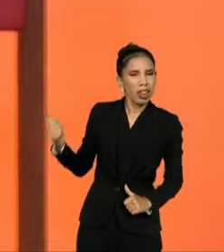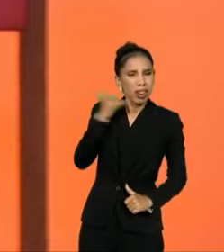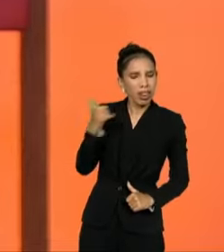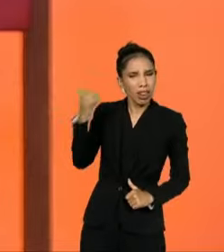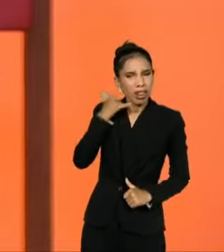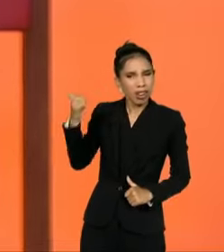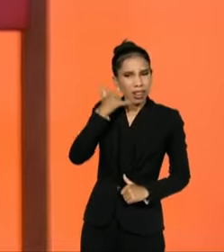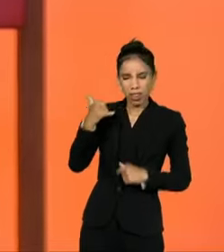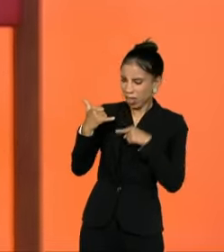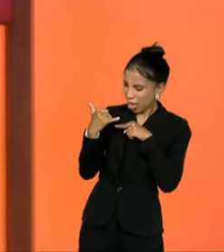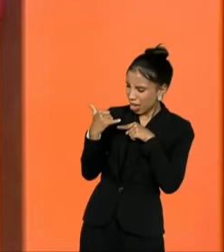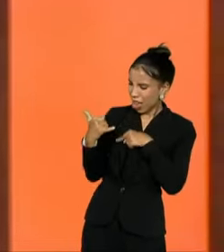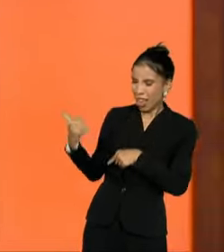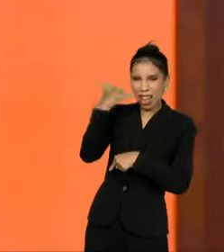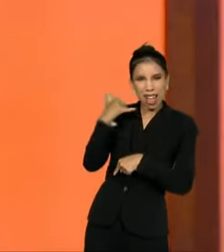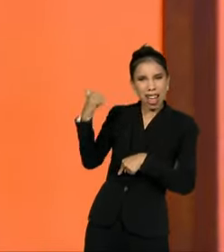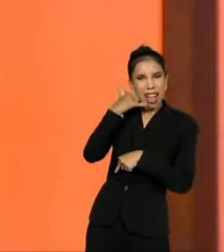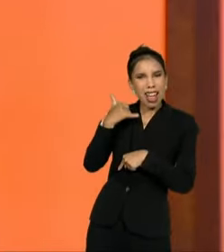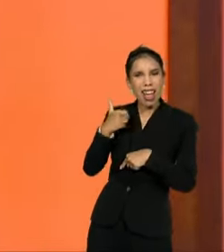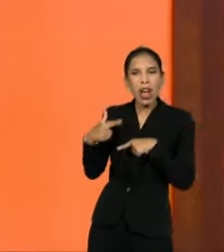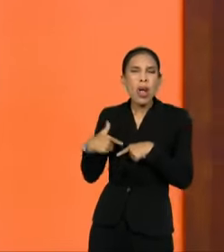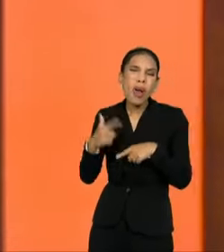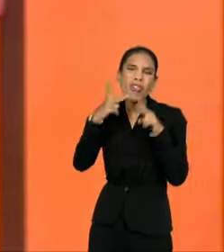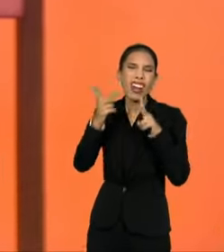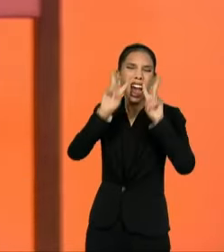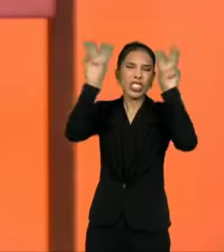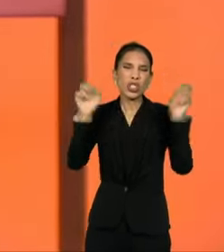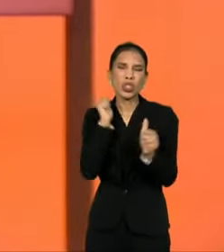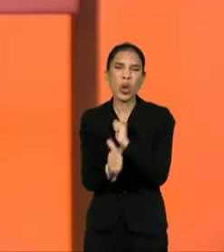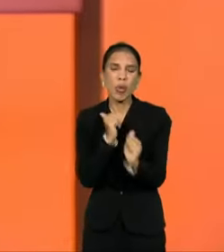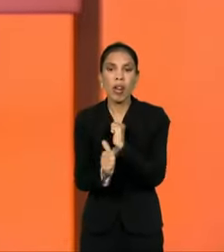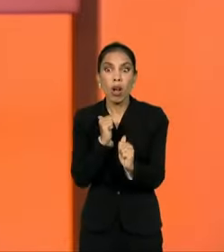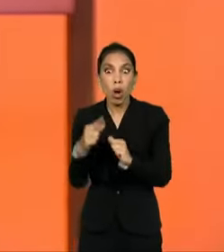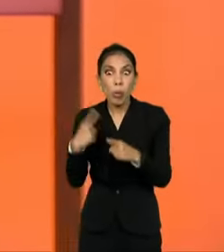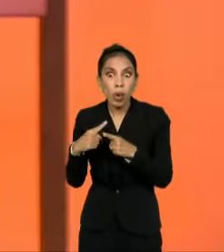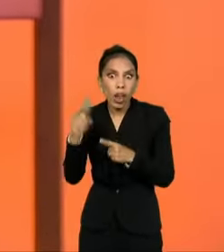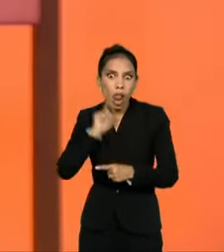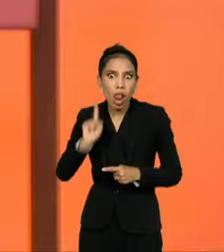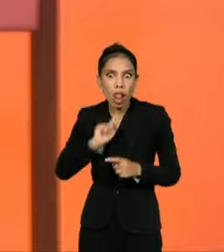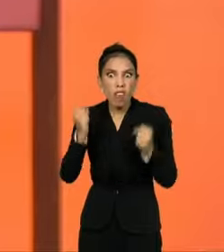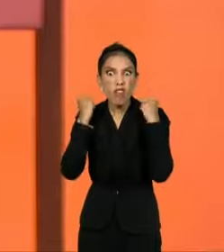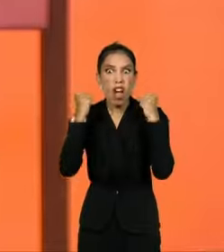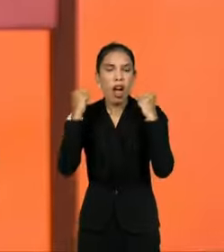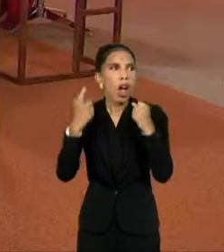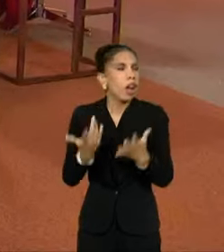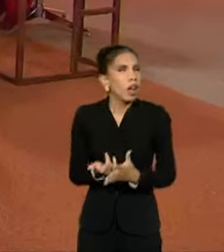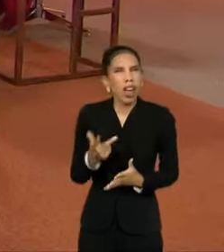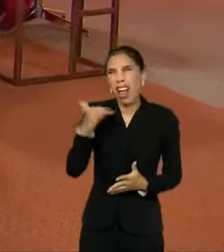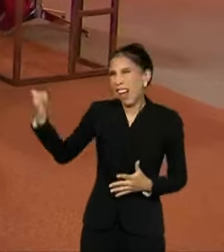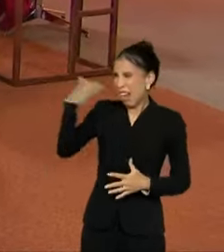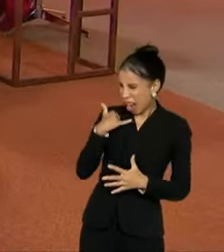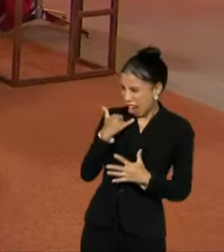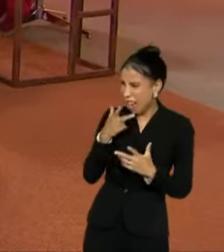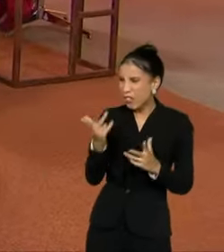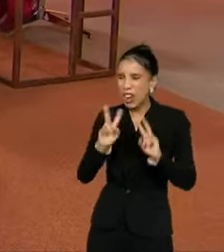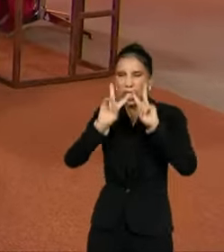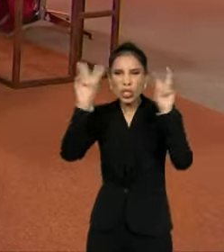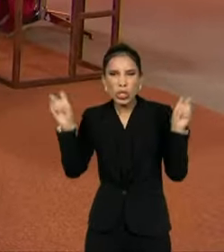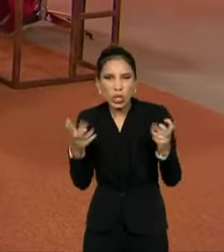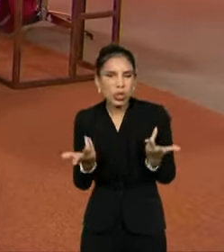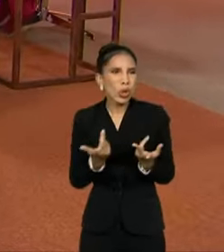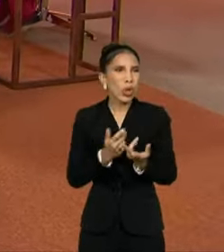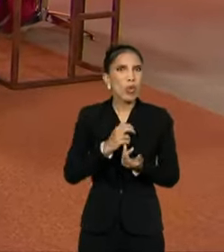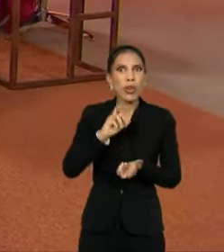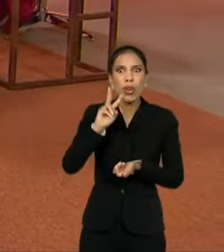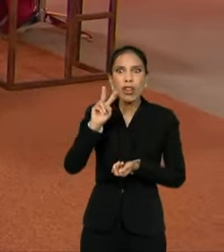E eu não atendi, porque eu jurava que o Arley... Que era sobre futebol. Que era sobre o jogo. O Arley era o flamenguista roxo. Eu falei, o Arley está me ligando para falar de Vini Júnior, estreia do